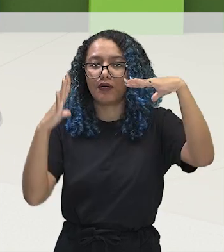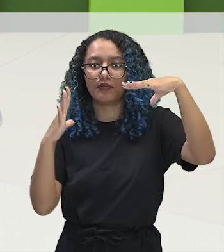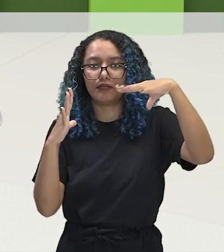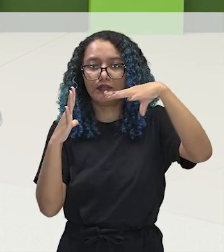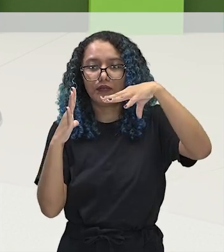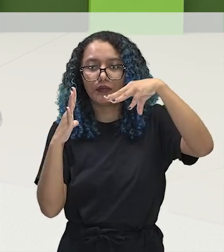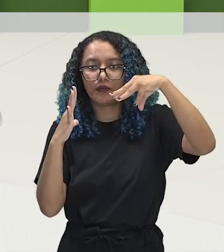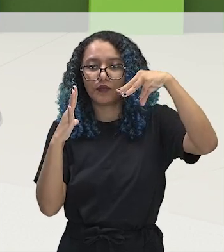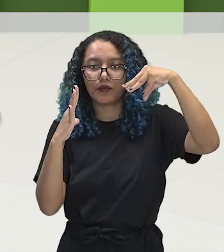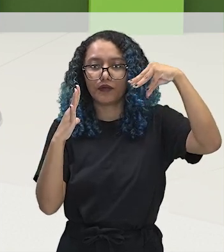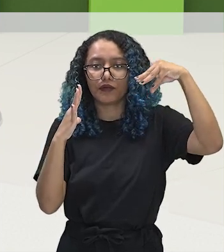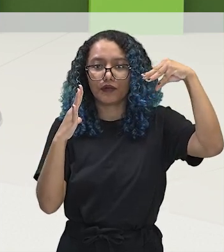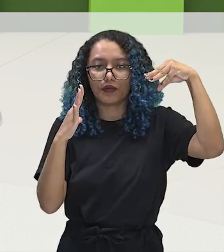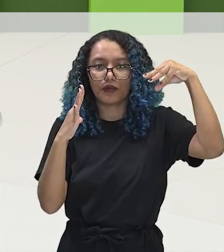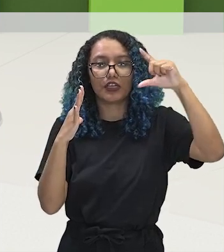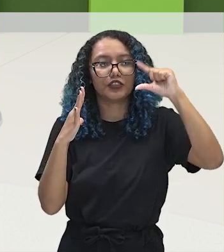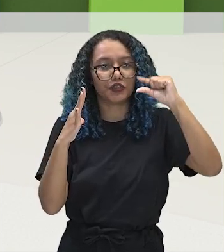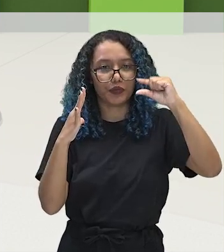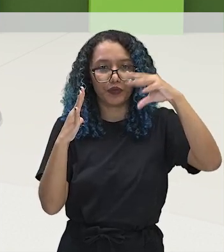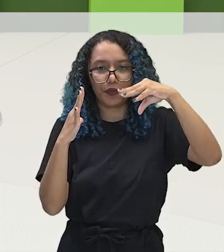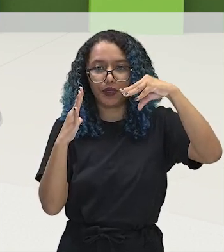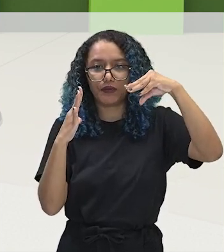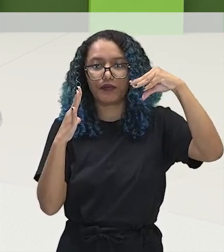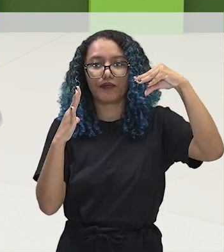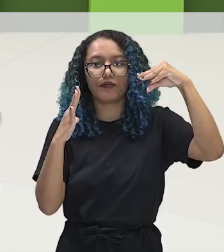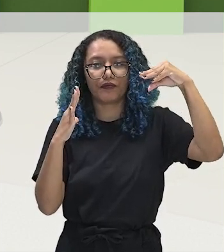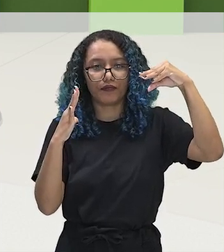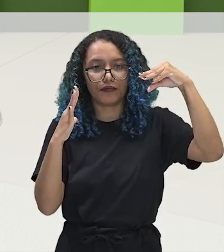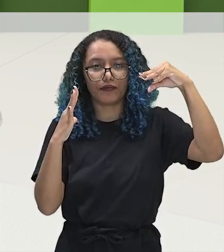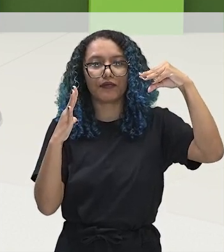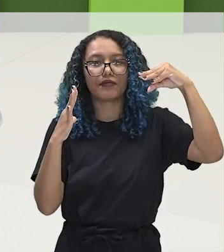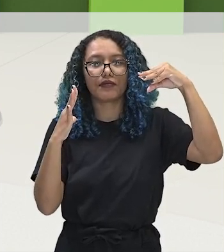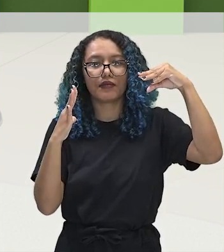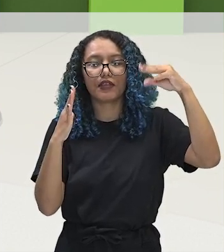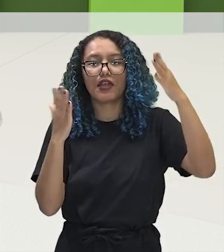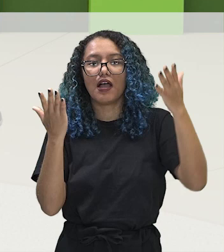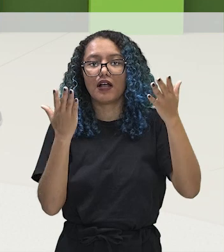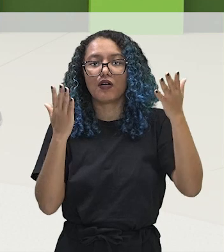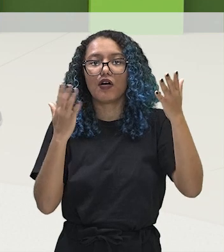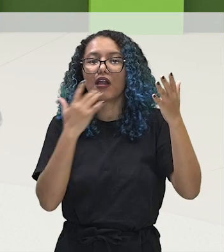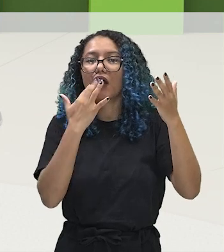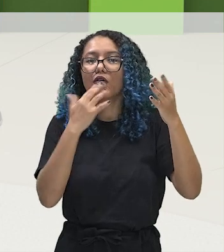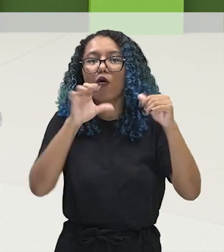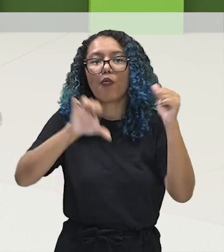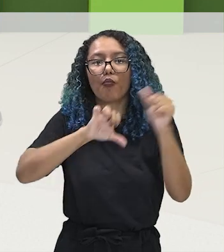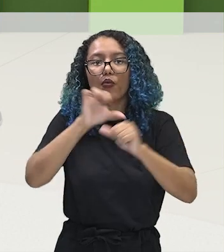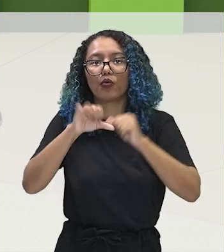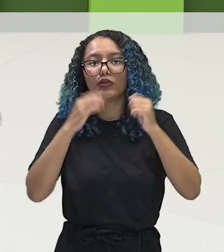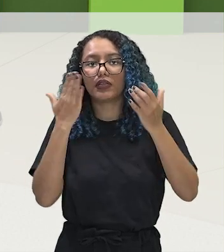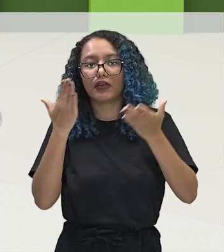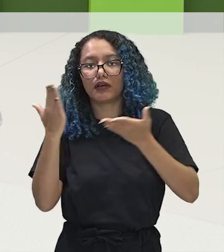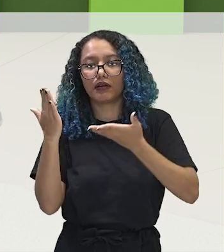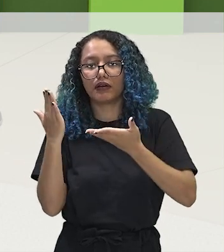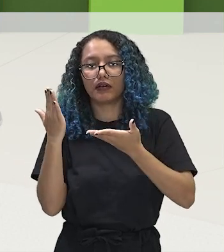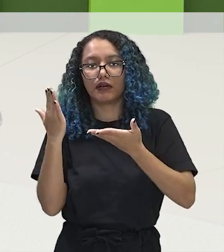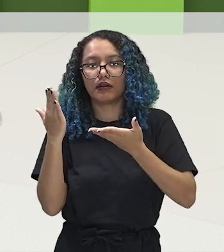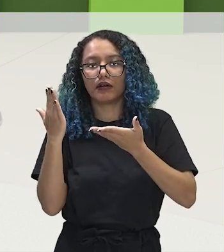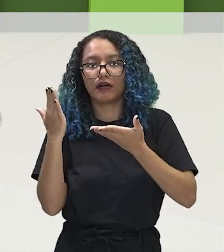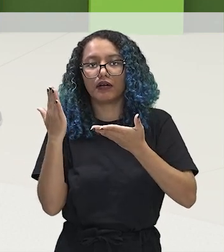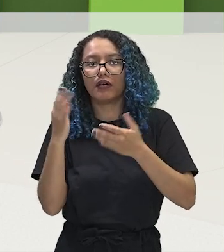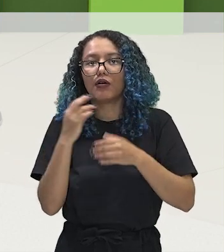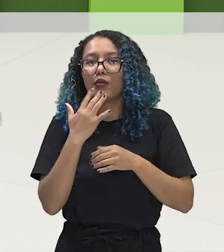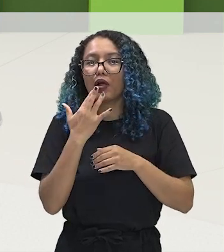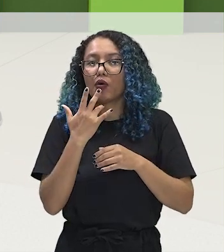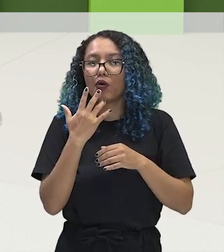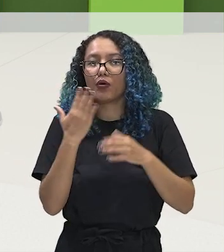aqui, perfeito, beleza. E agora eu vou mudar a cor. Eu vou mudar a cor para uma cor muito específica,